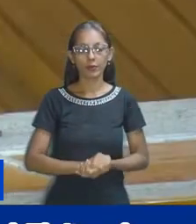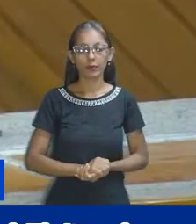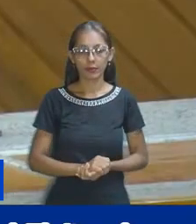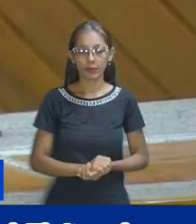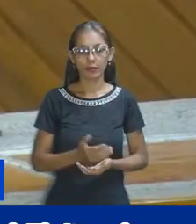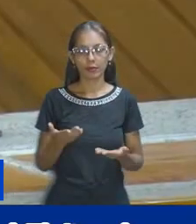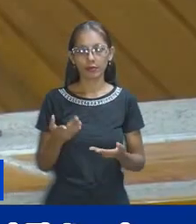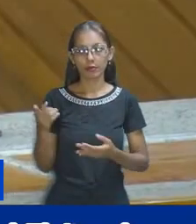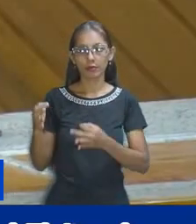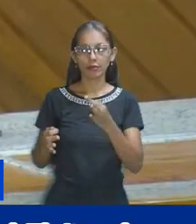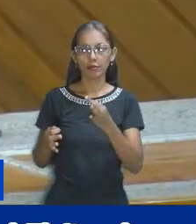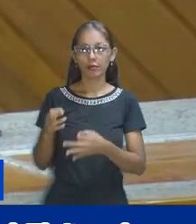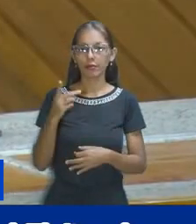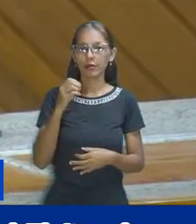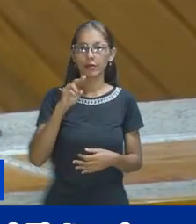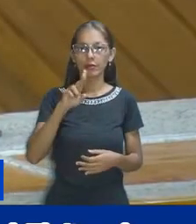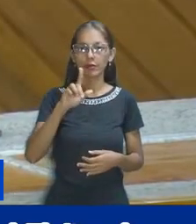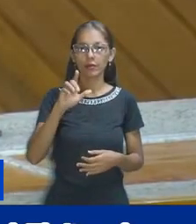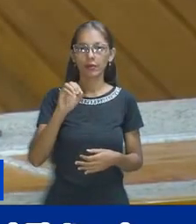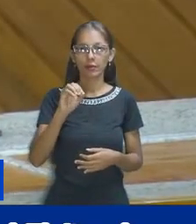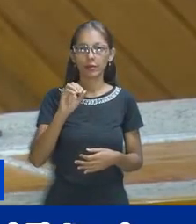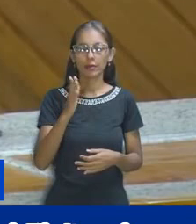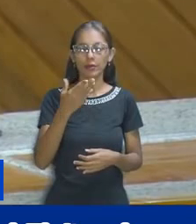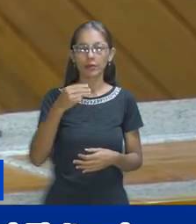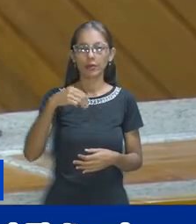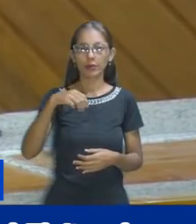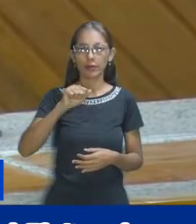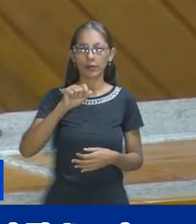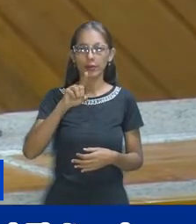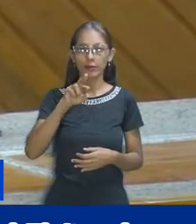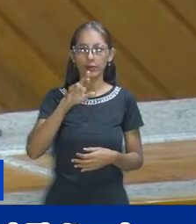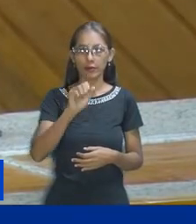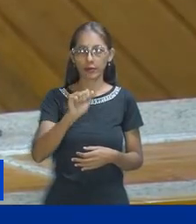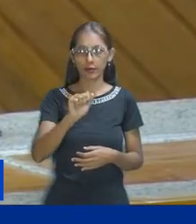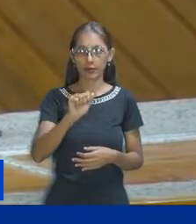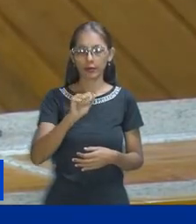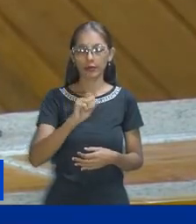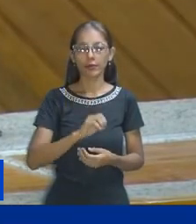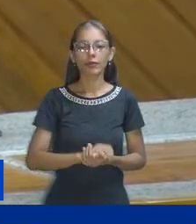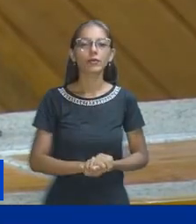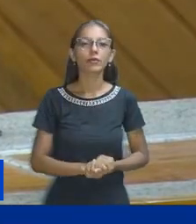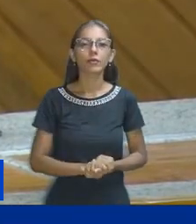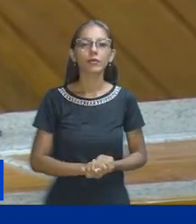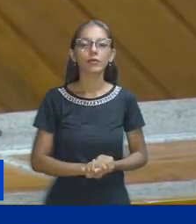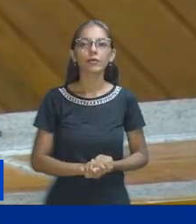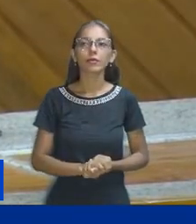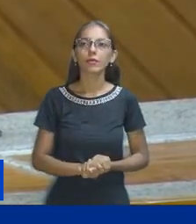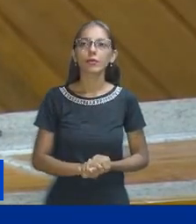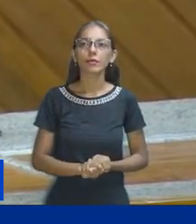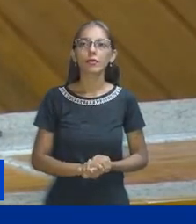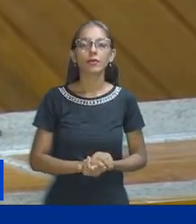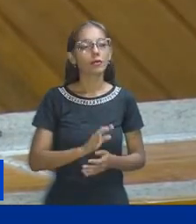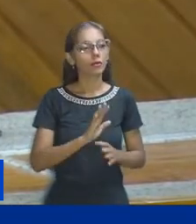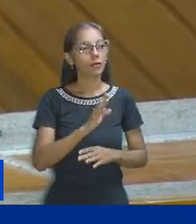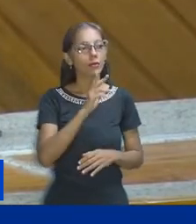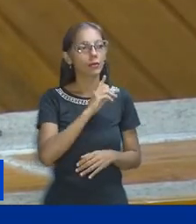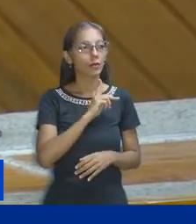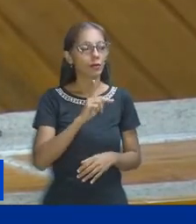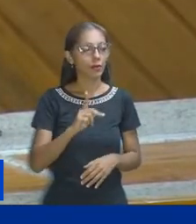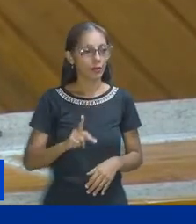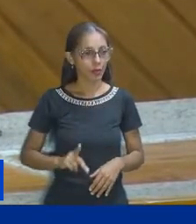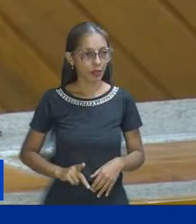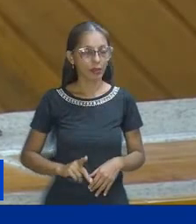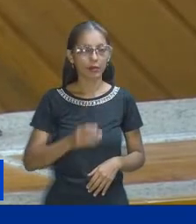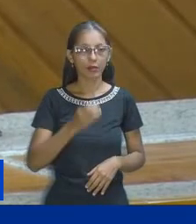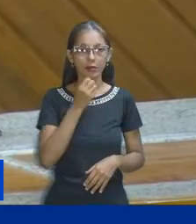mesa do pleno. Presidente, eminentes pares, senhor procurador regional eleitoral, nobres advogados que Foco no fizeram juiz de direito brilhantes